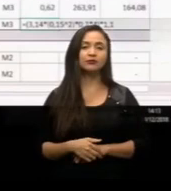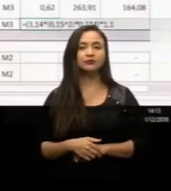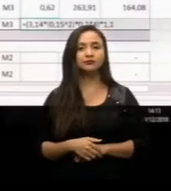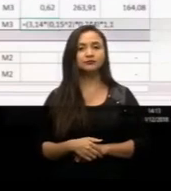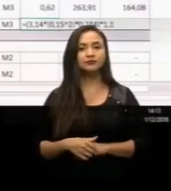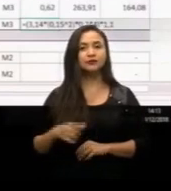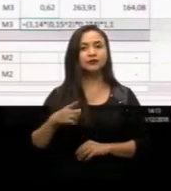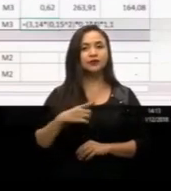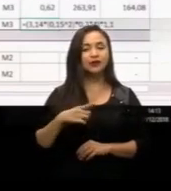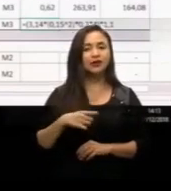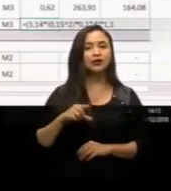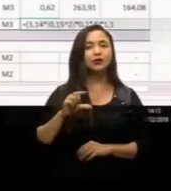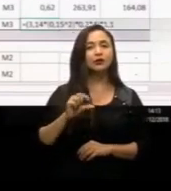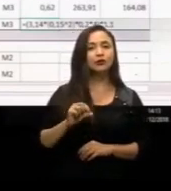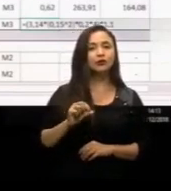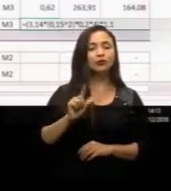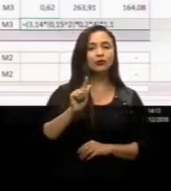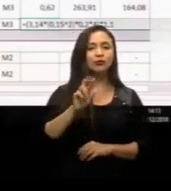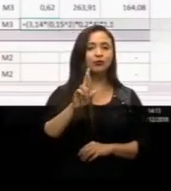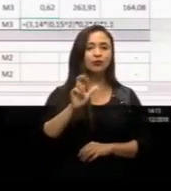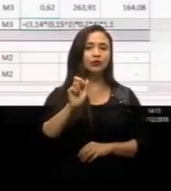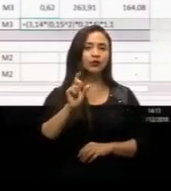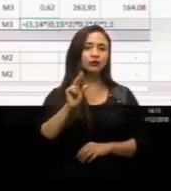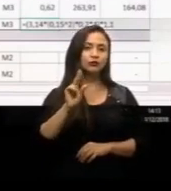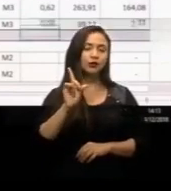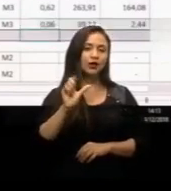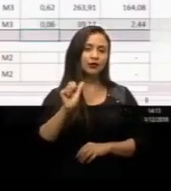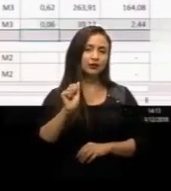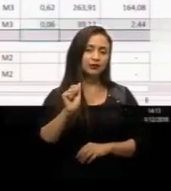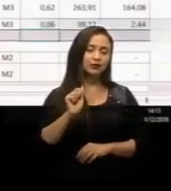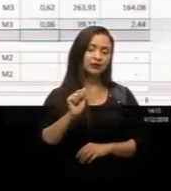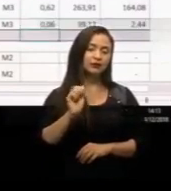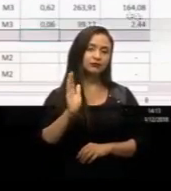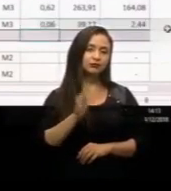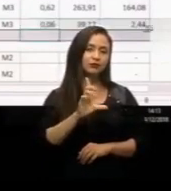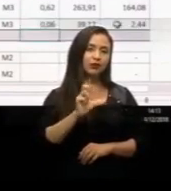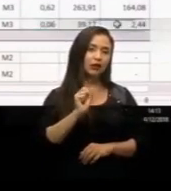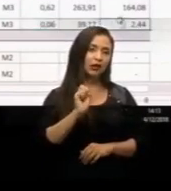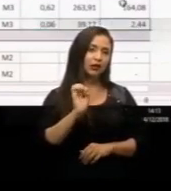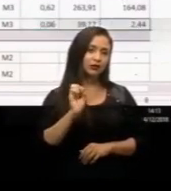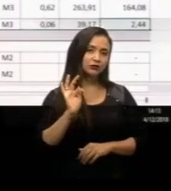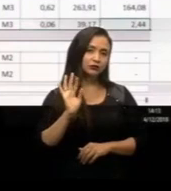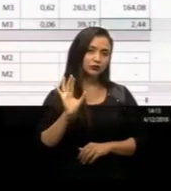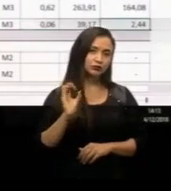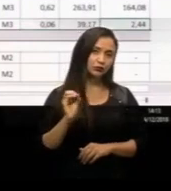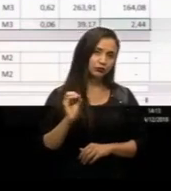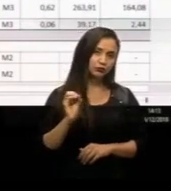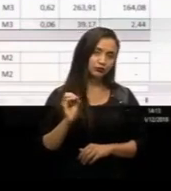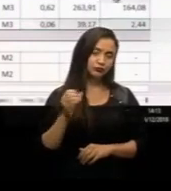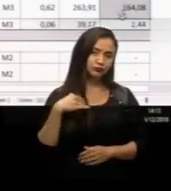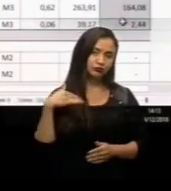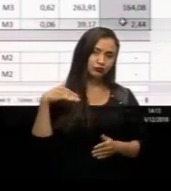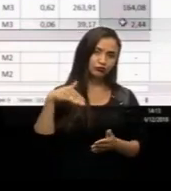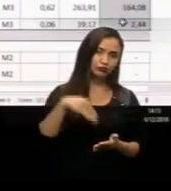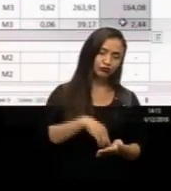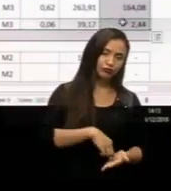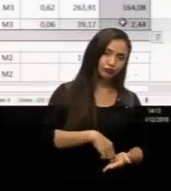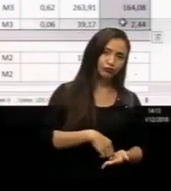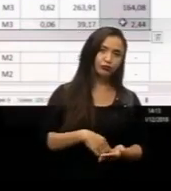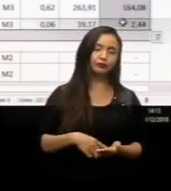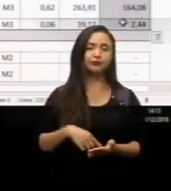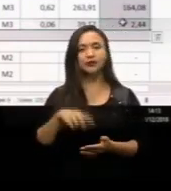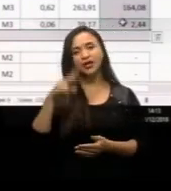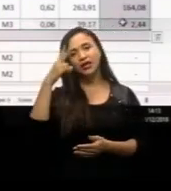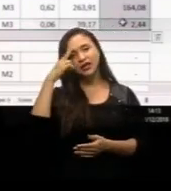de lastro de graduada no fundo. Tá? Então, a gente vai usar 2 e pouquinho. Aqui, lembra que o